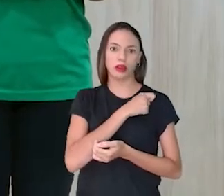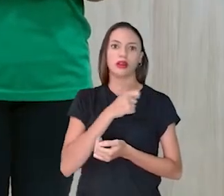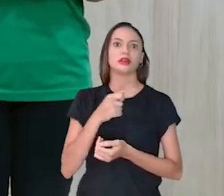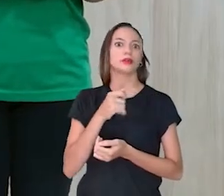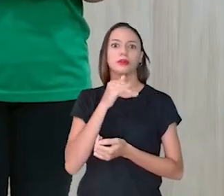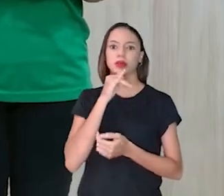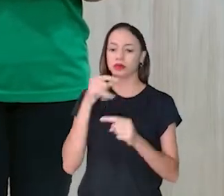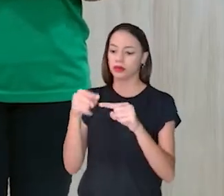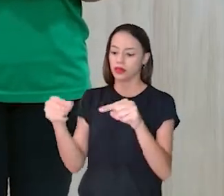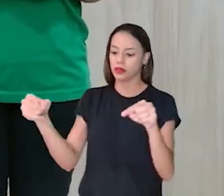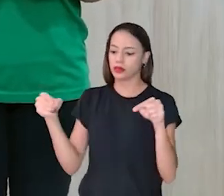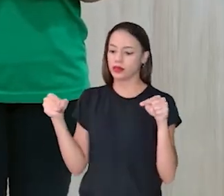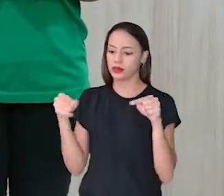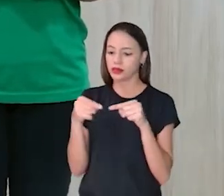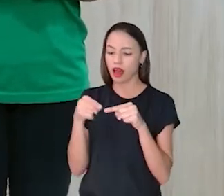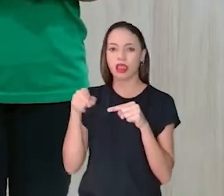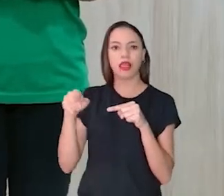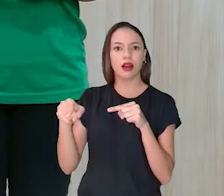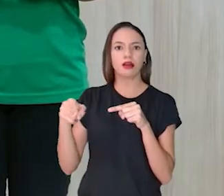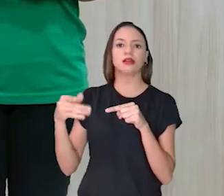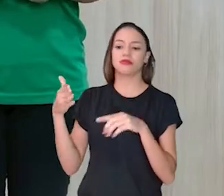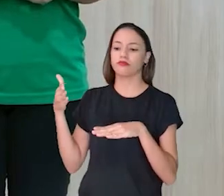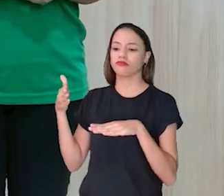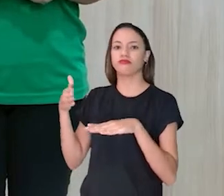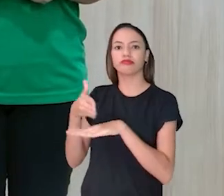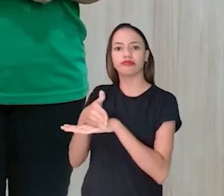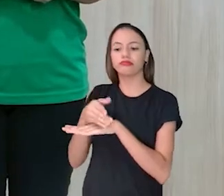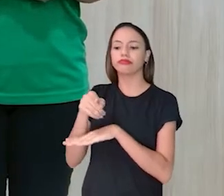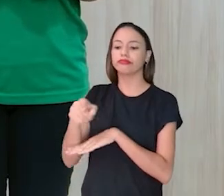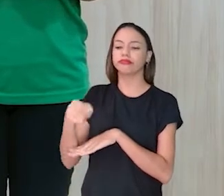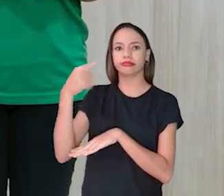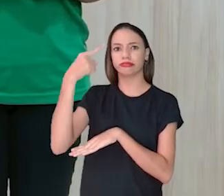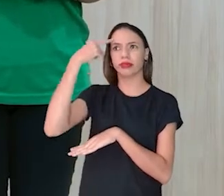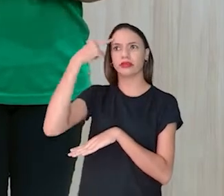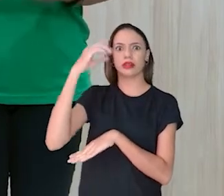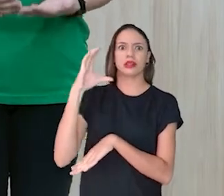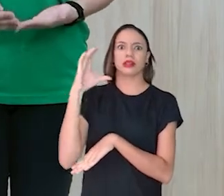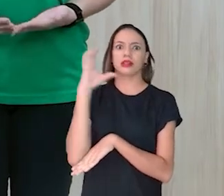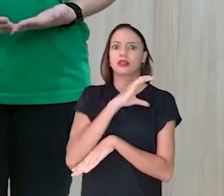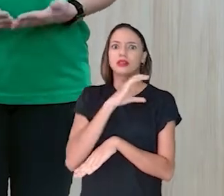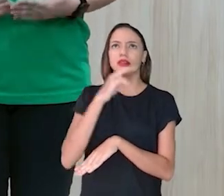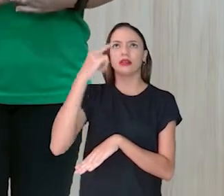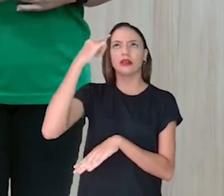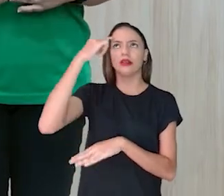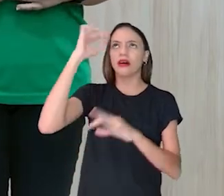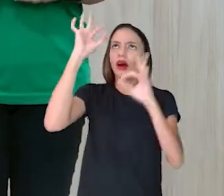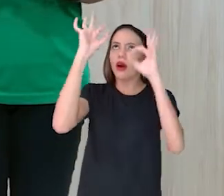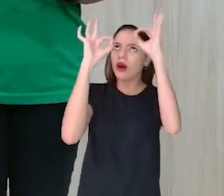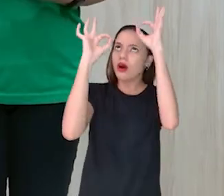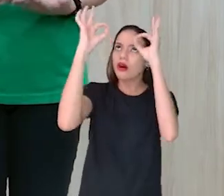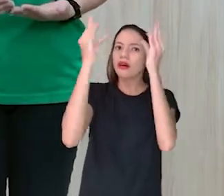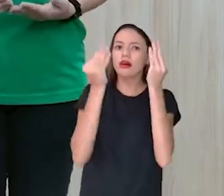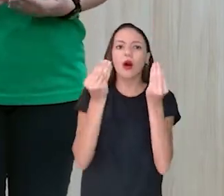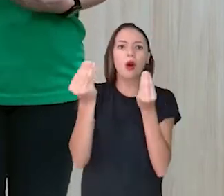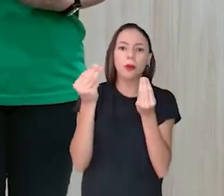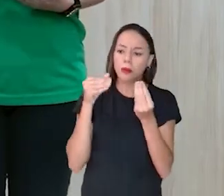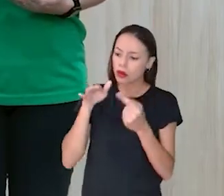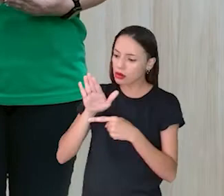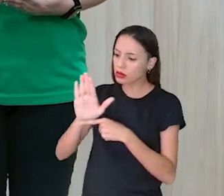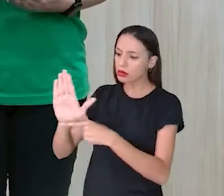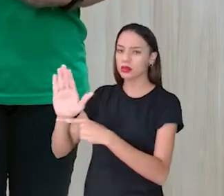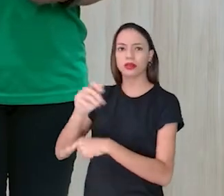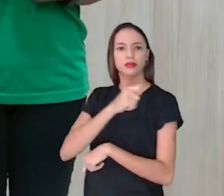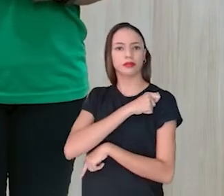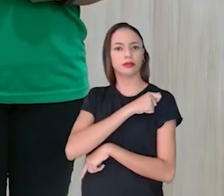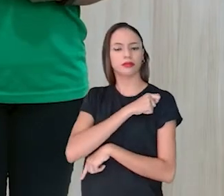de recurso, ele tem o pensamento acelerado. Como organizar? Como ajudá-lo a